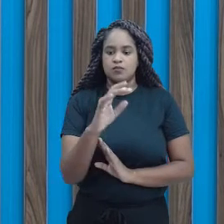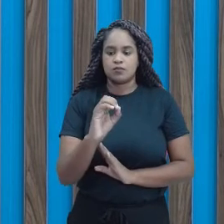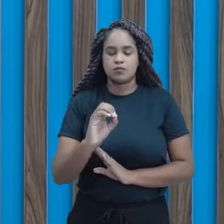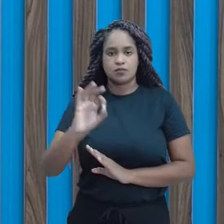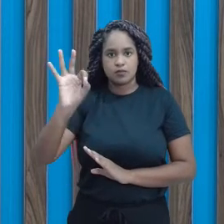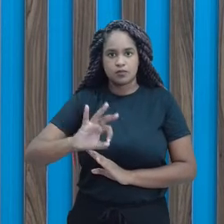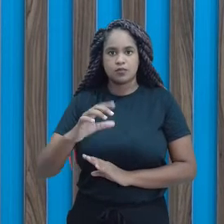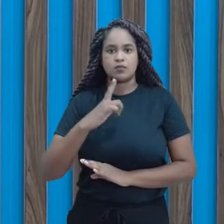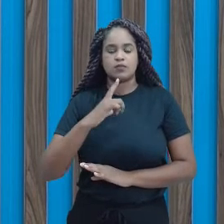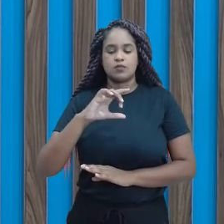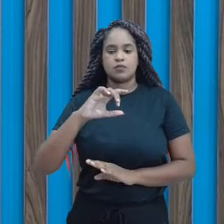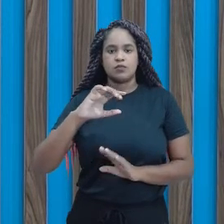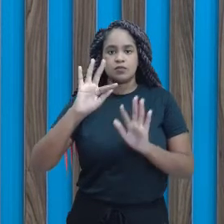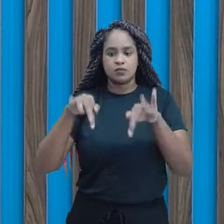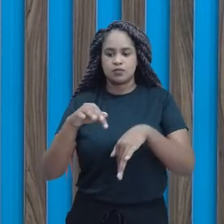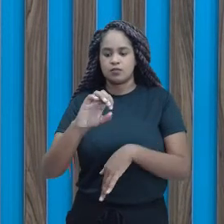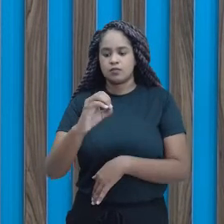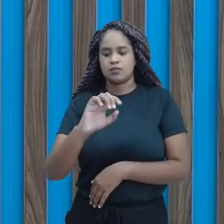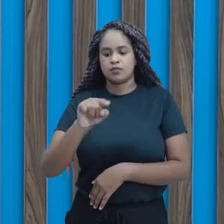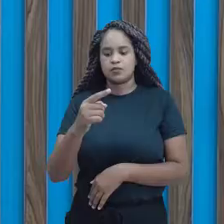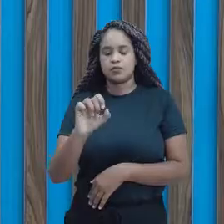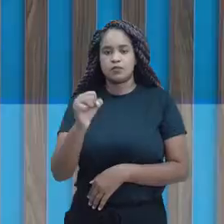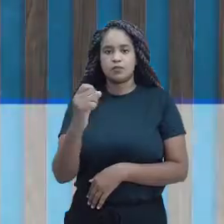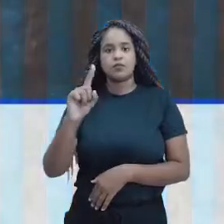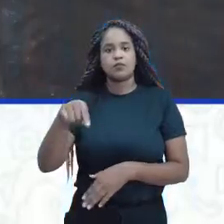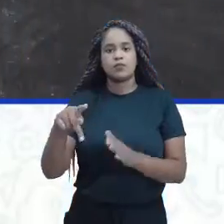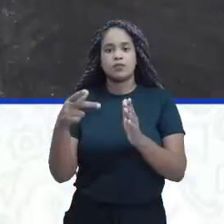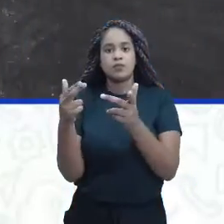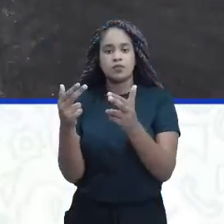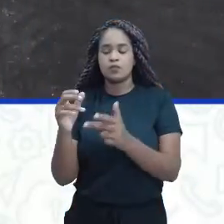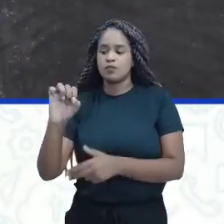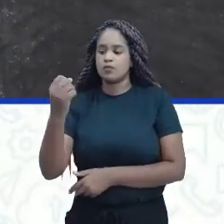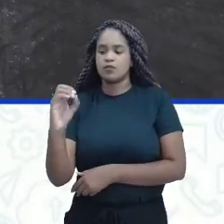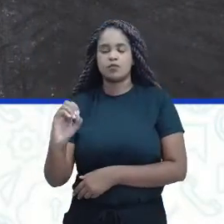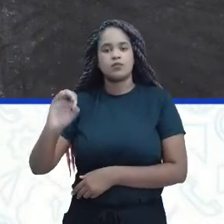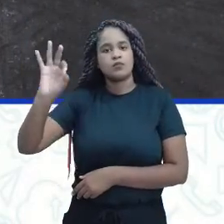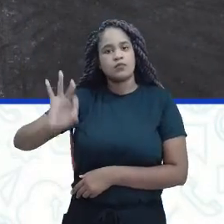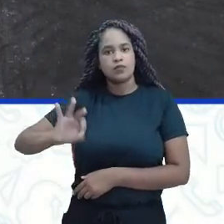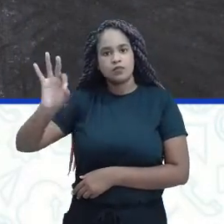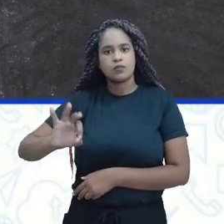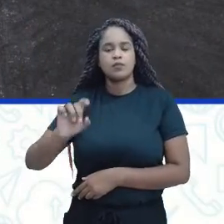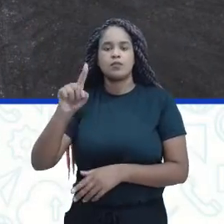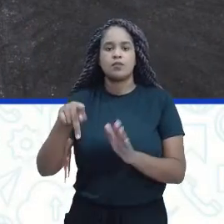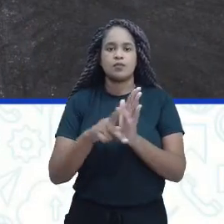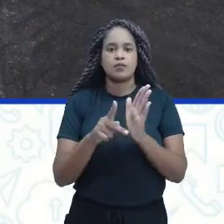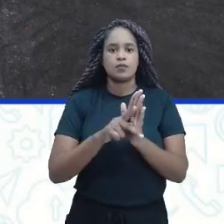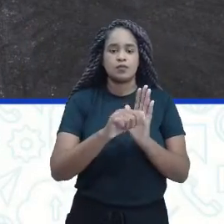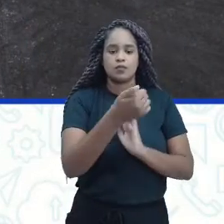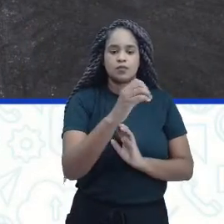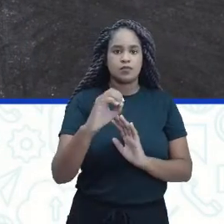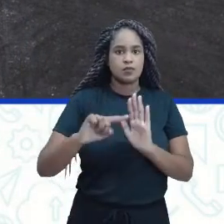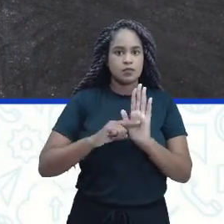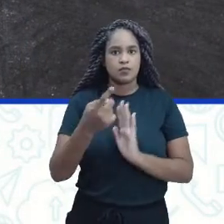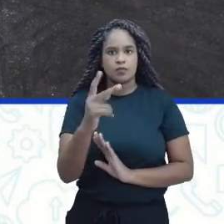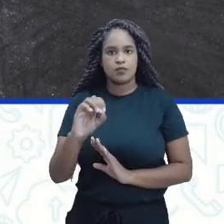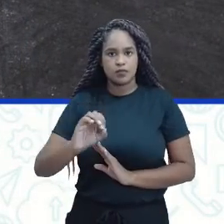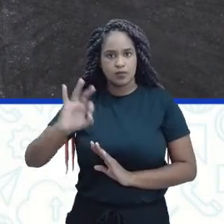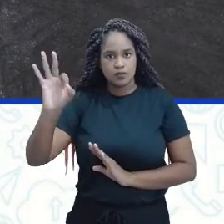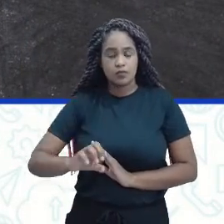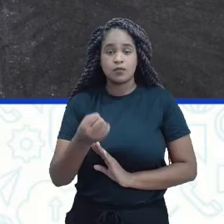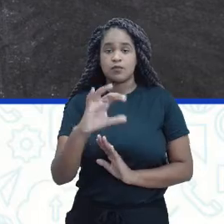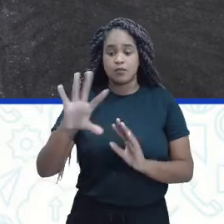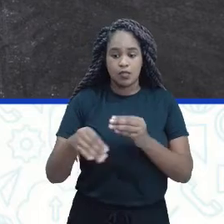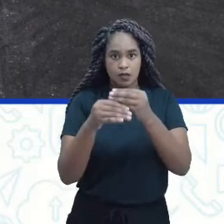ali 0,8, é o que equivale a 80%, que é os 100% menos 20%. Quando temos